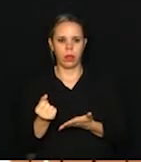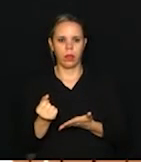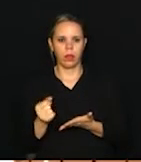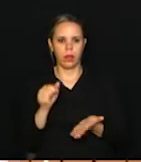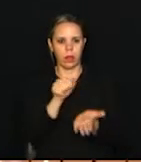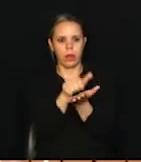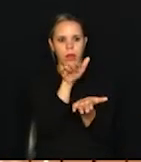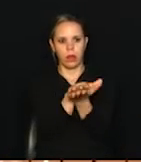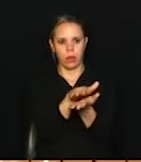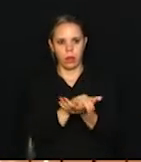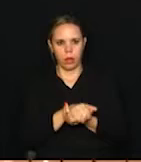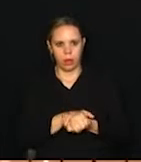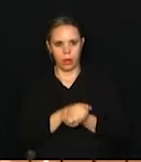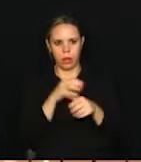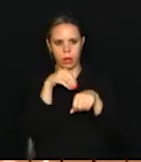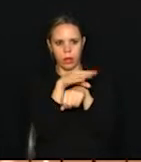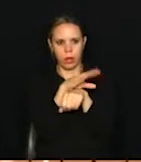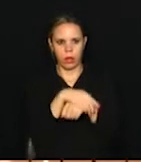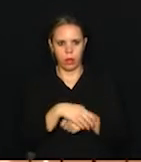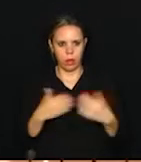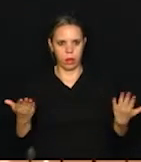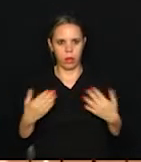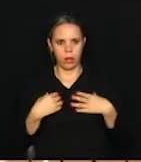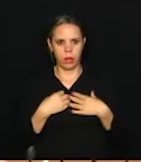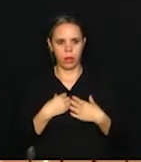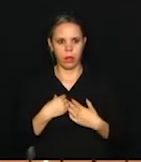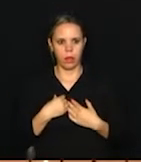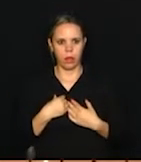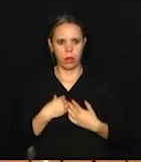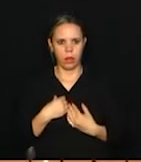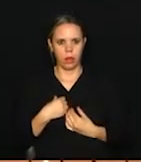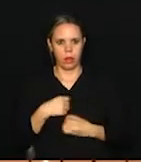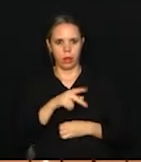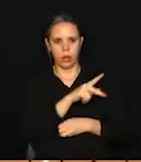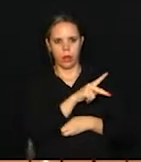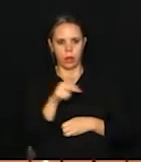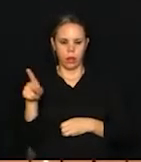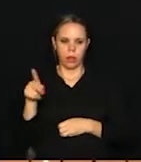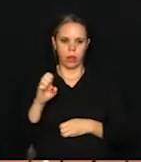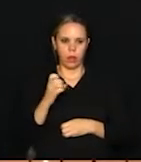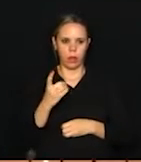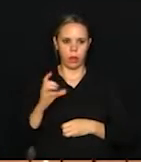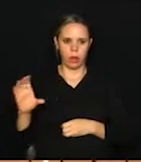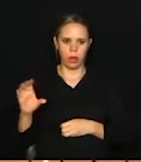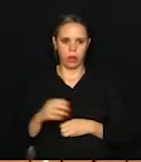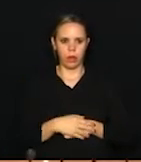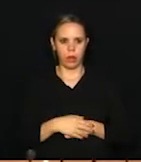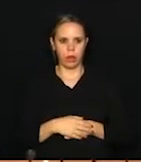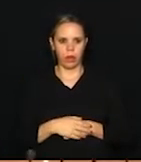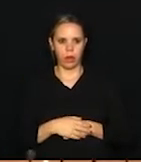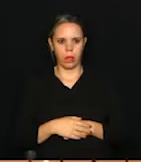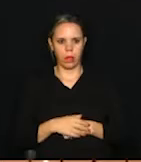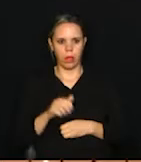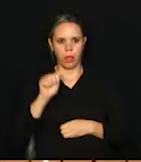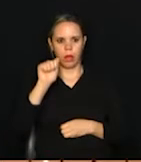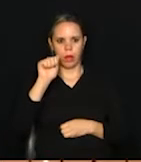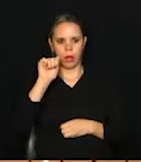multas. Eu passo a palavra agora aqui ao presidente da INDEC, o senhor